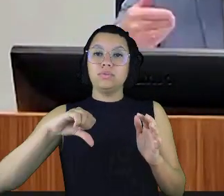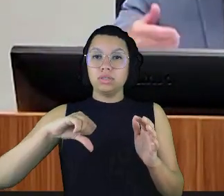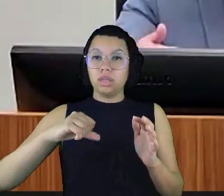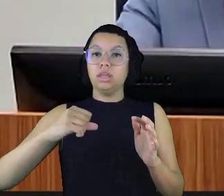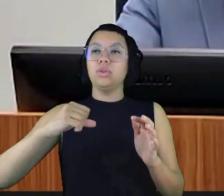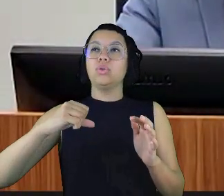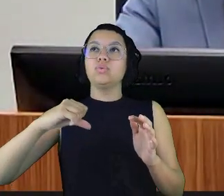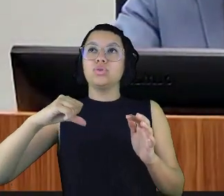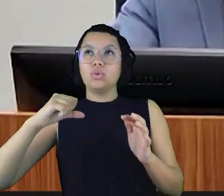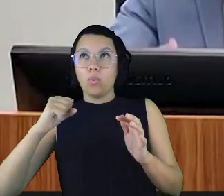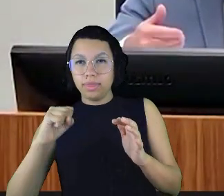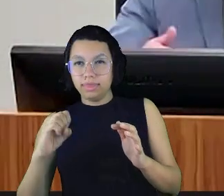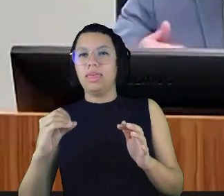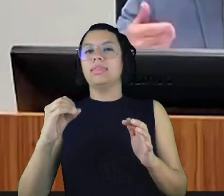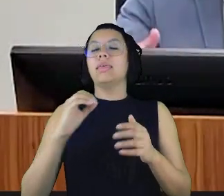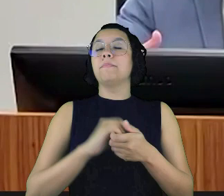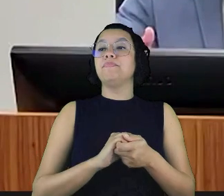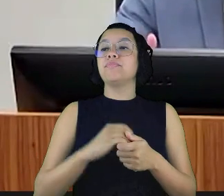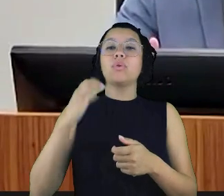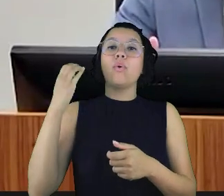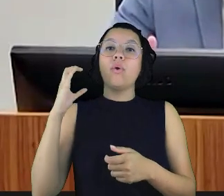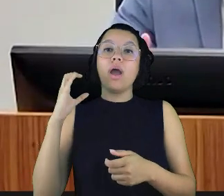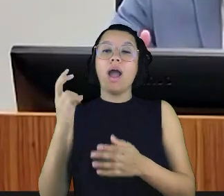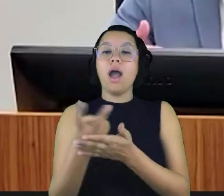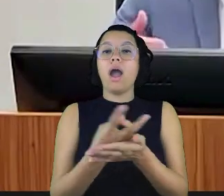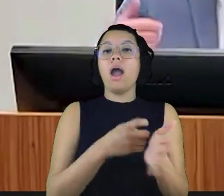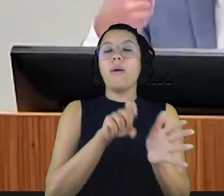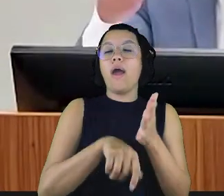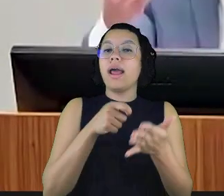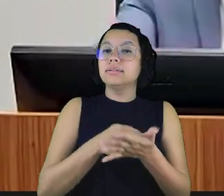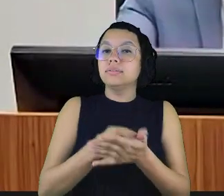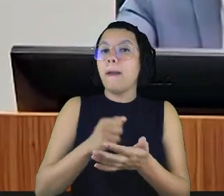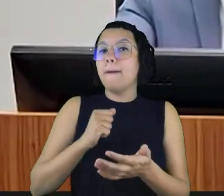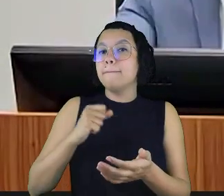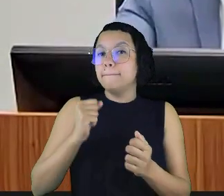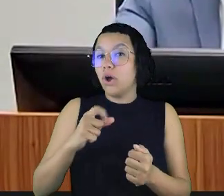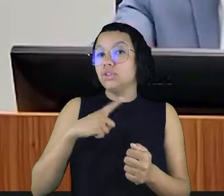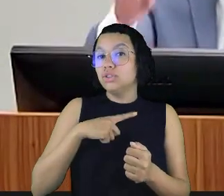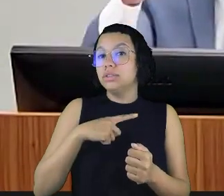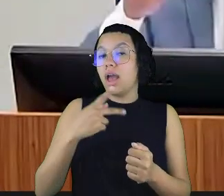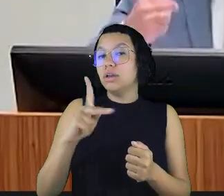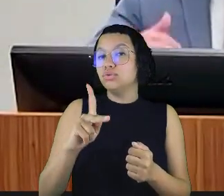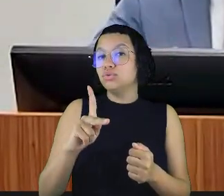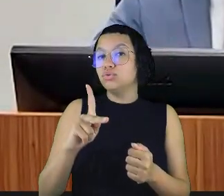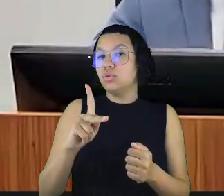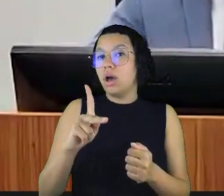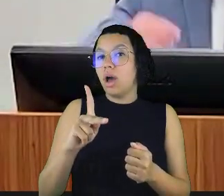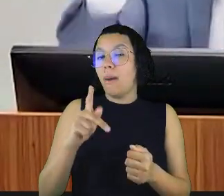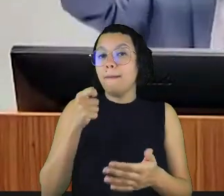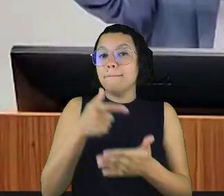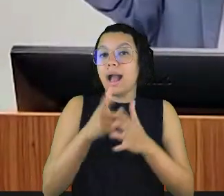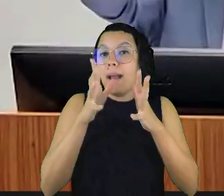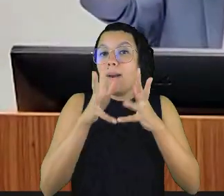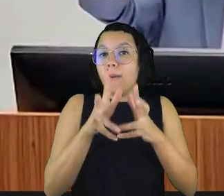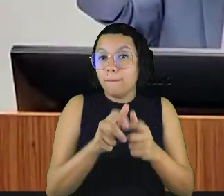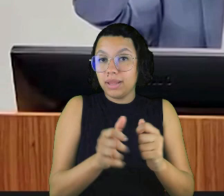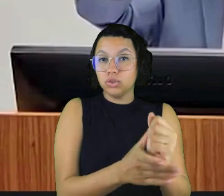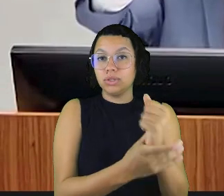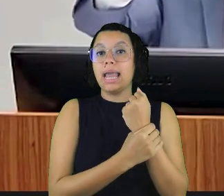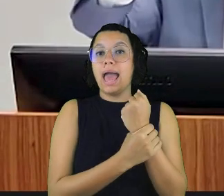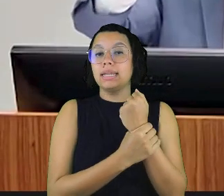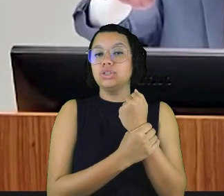tributário executado pode ter a sua quitação garantida por